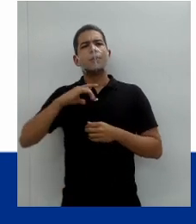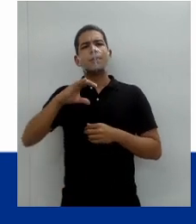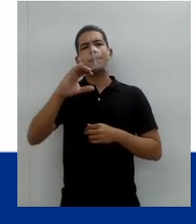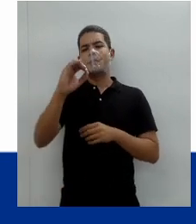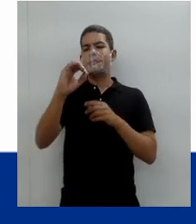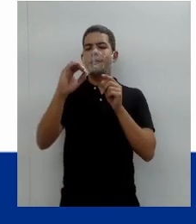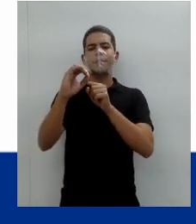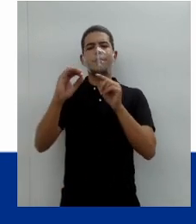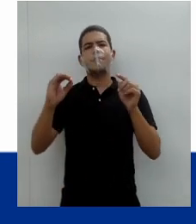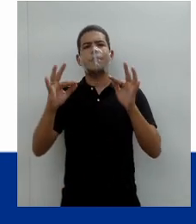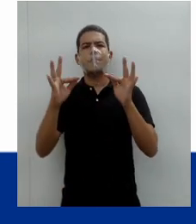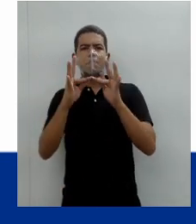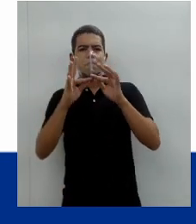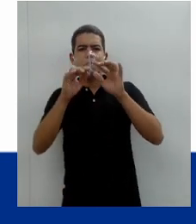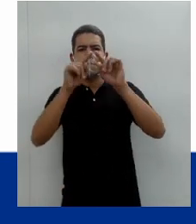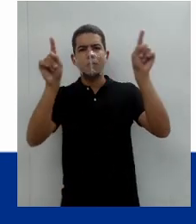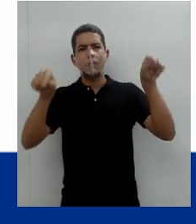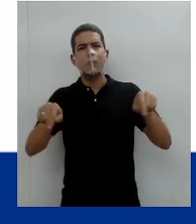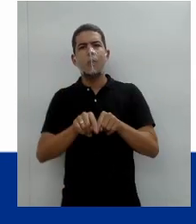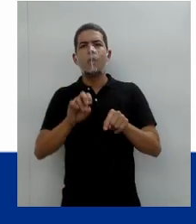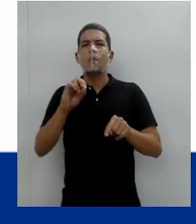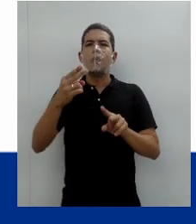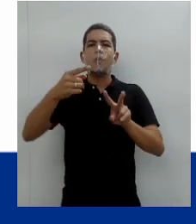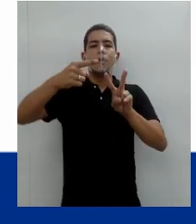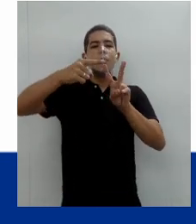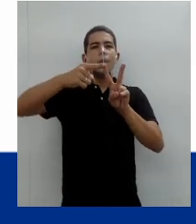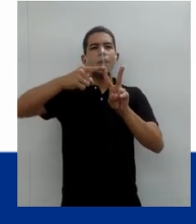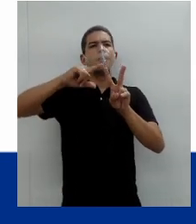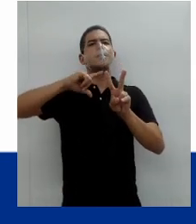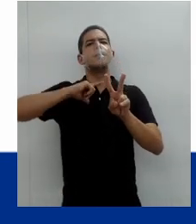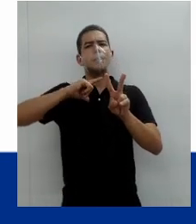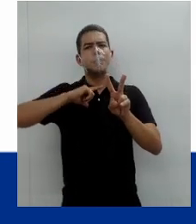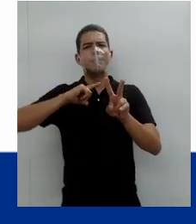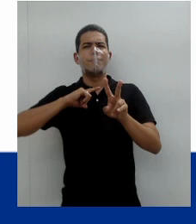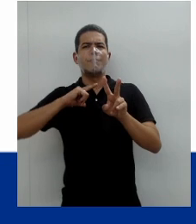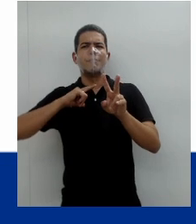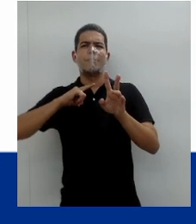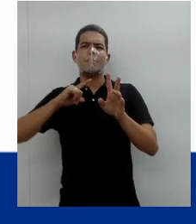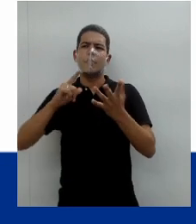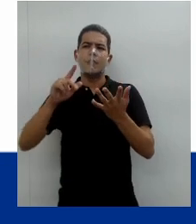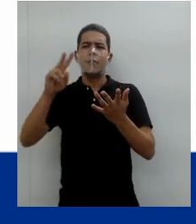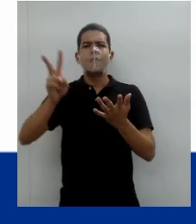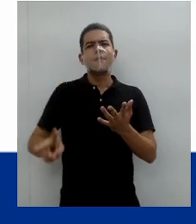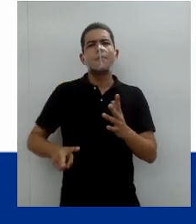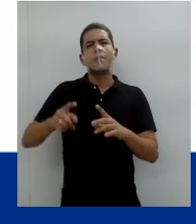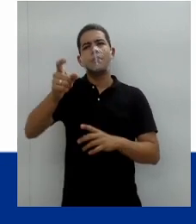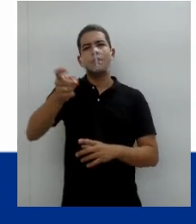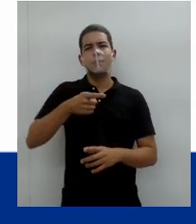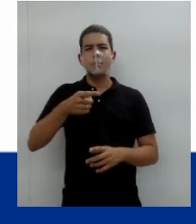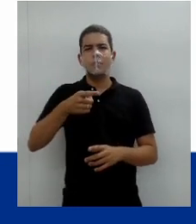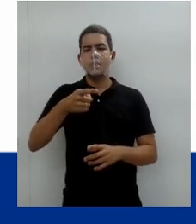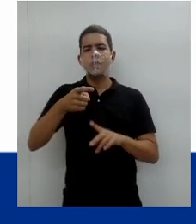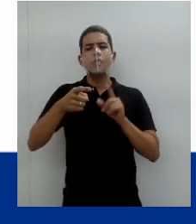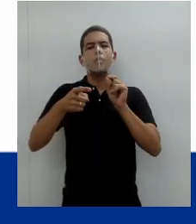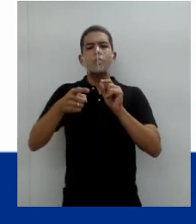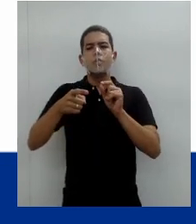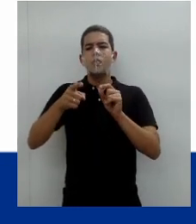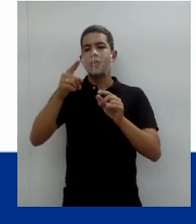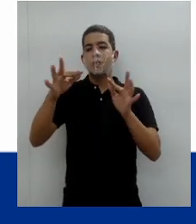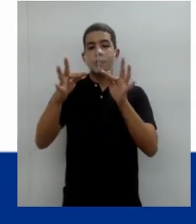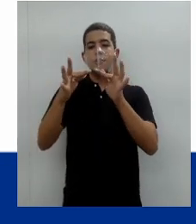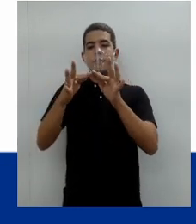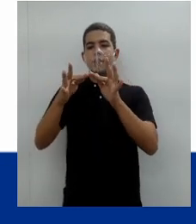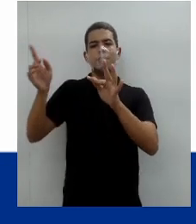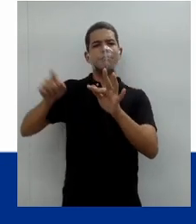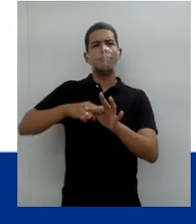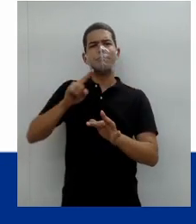função quadrática ou raízes são os valores de x que anulam a função. Galera, aqui eu